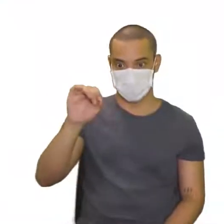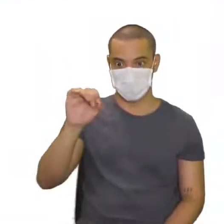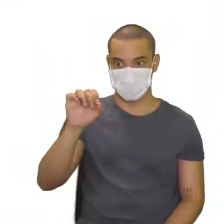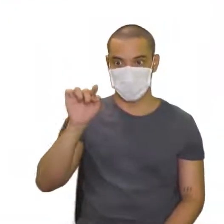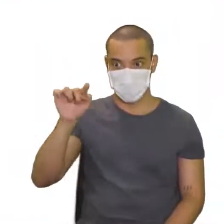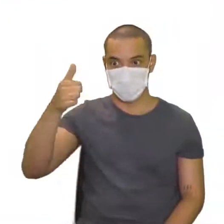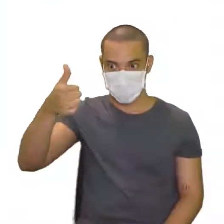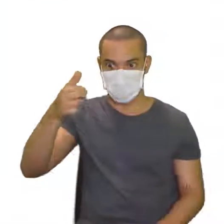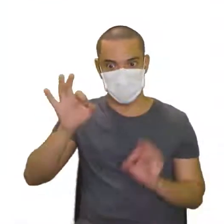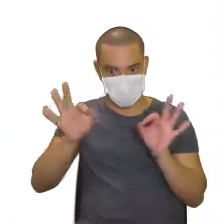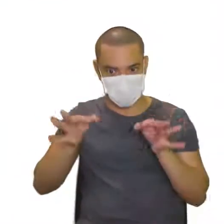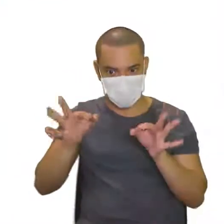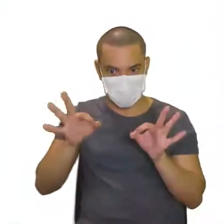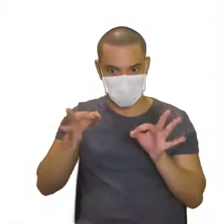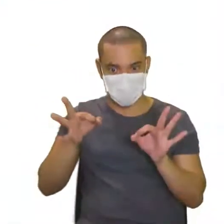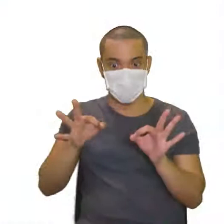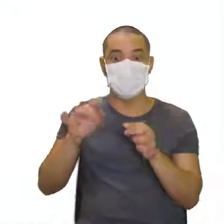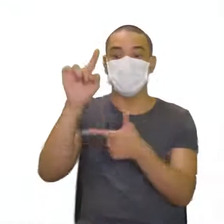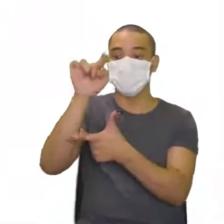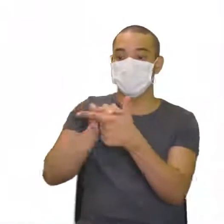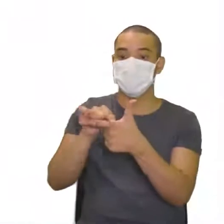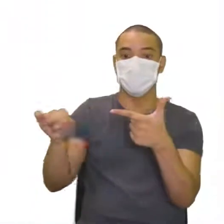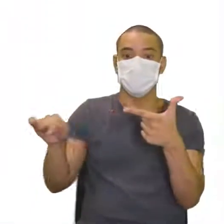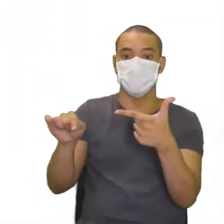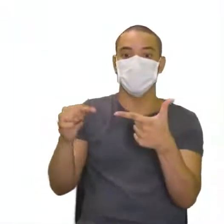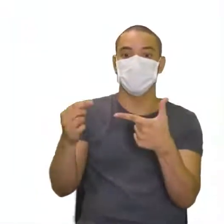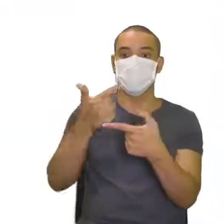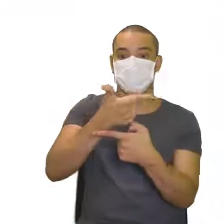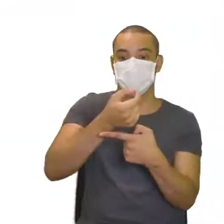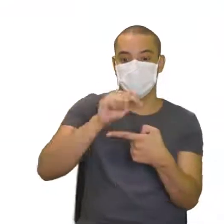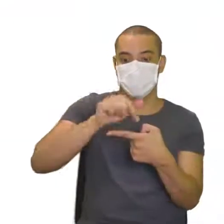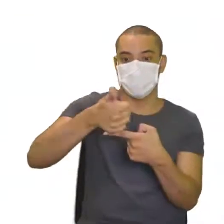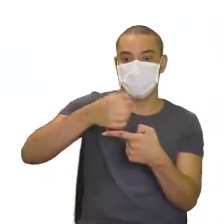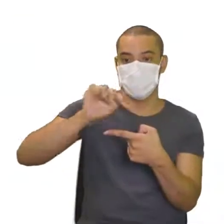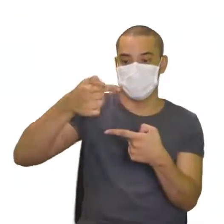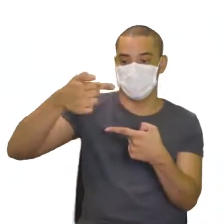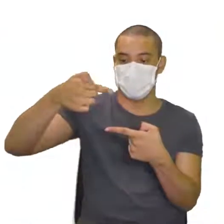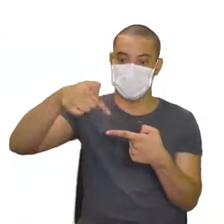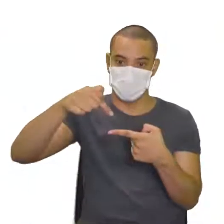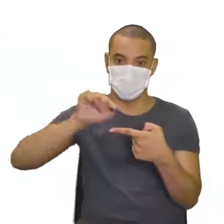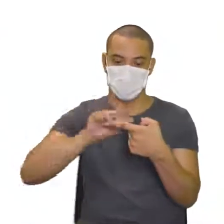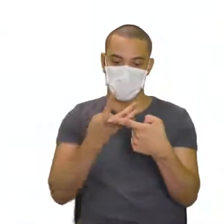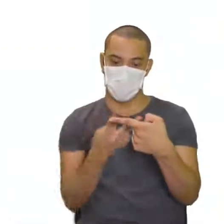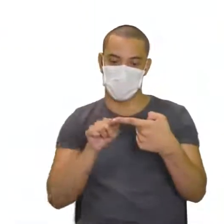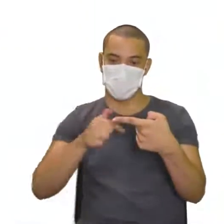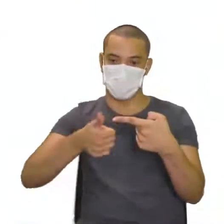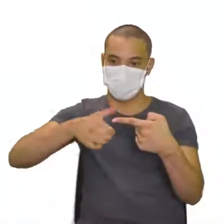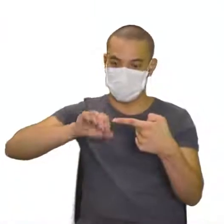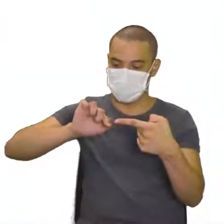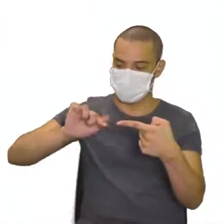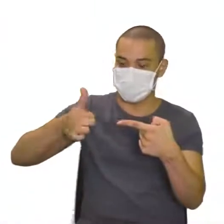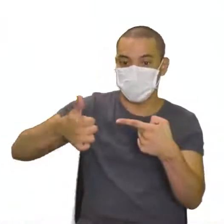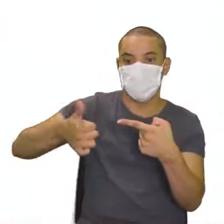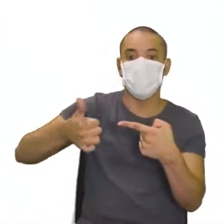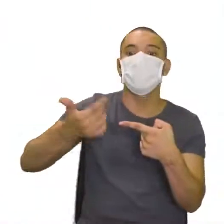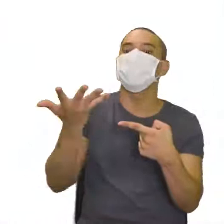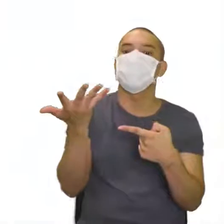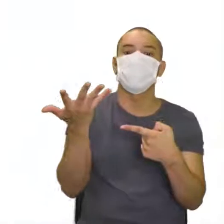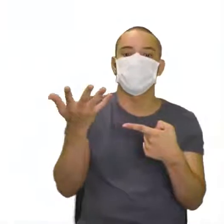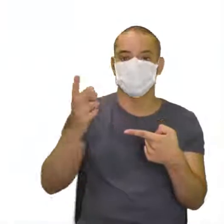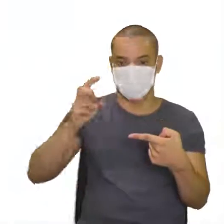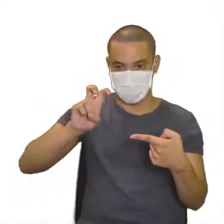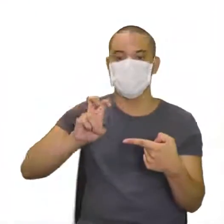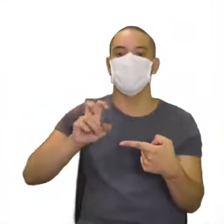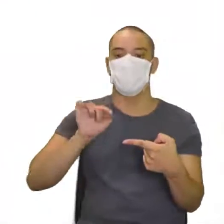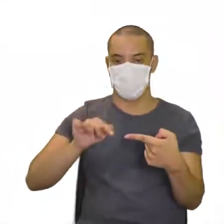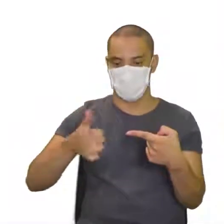certo? Então, aqui dividindo, vocês podem ver, olha só, 20 por 4, 5, conserva a base